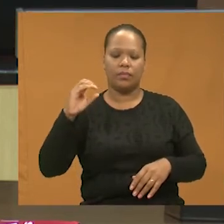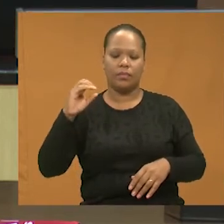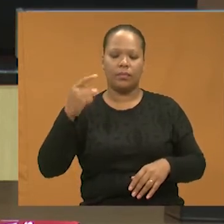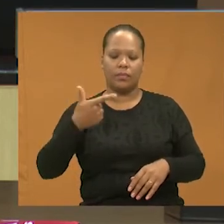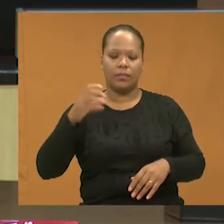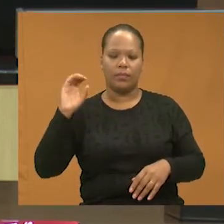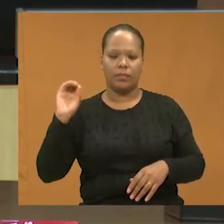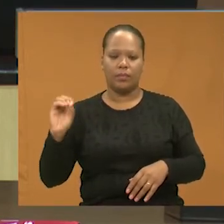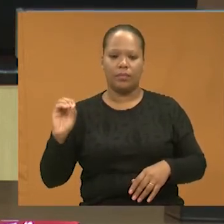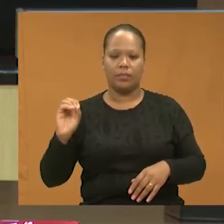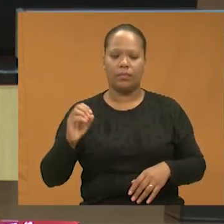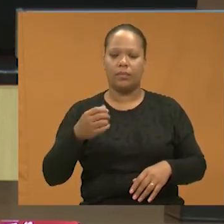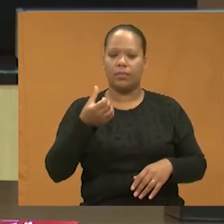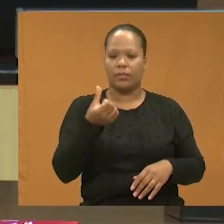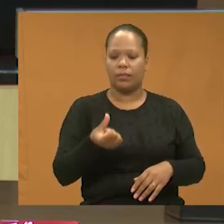6.120/2017,